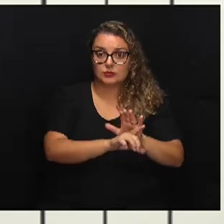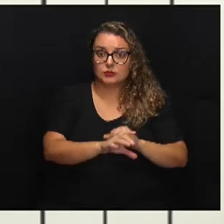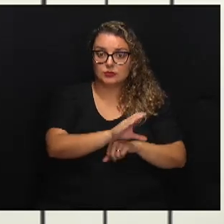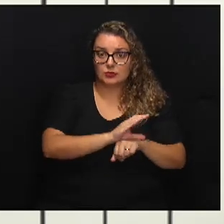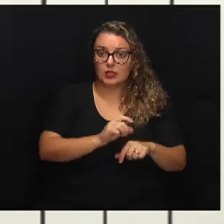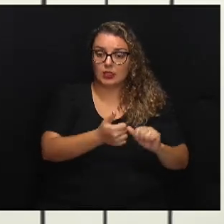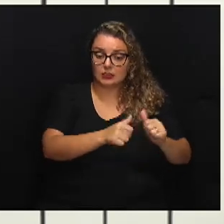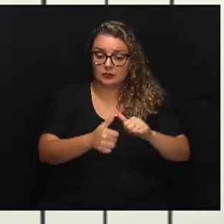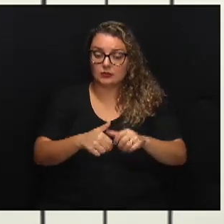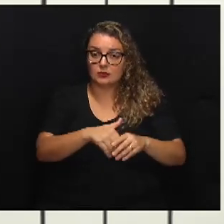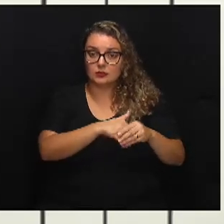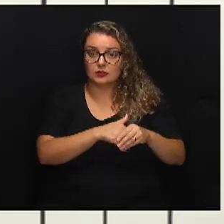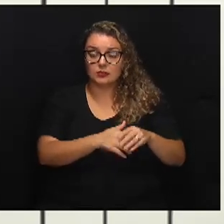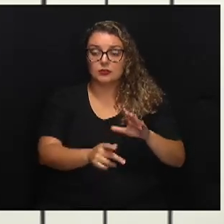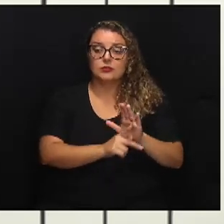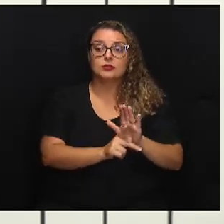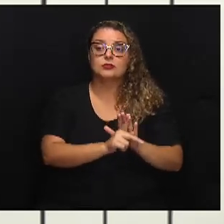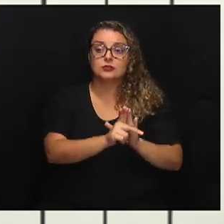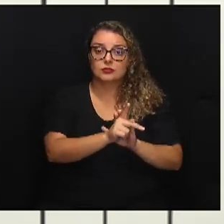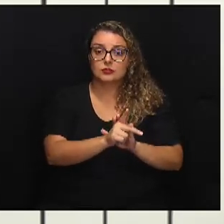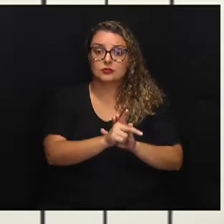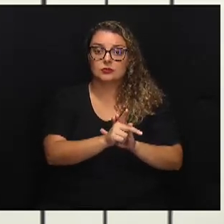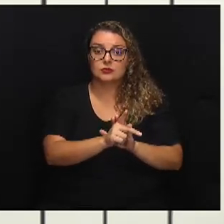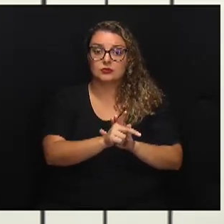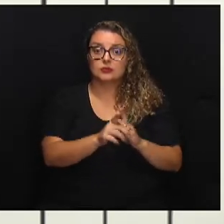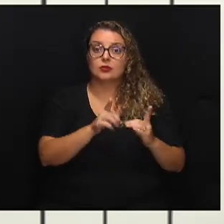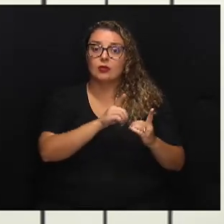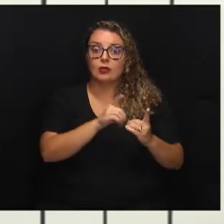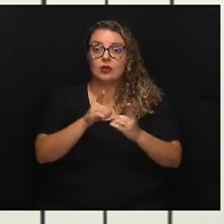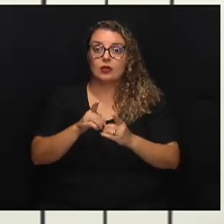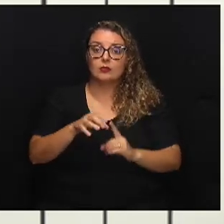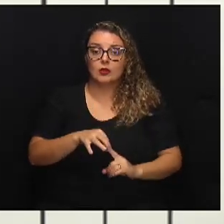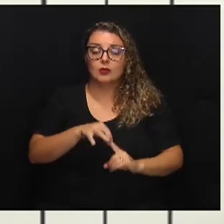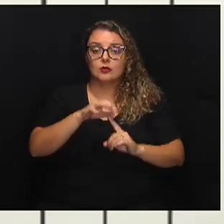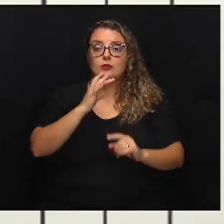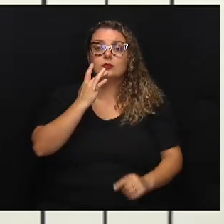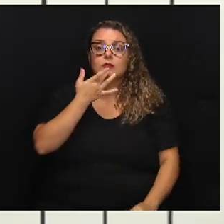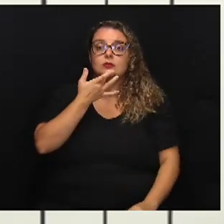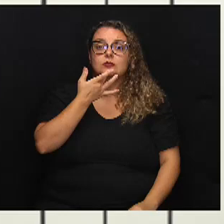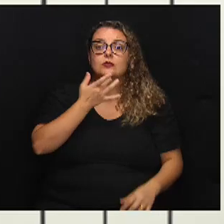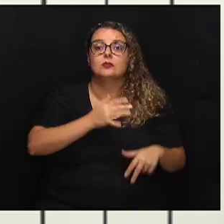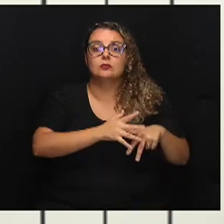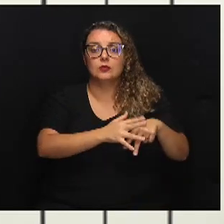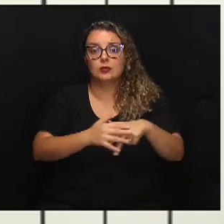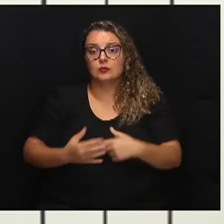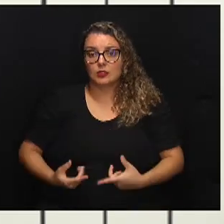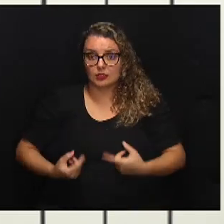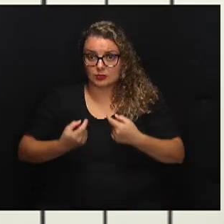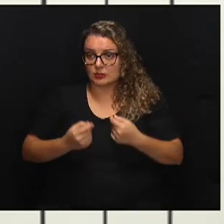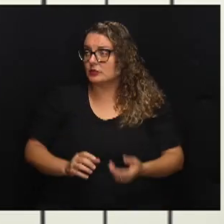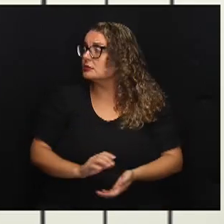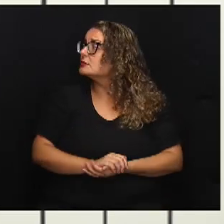votou o parecer sobre projeto que prevê o atendimento prioritário a pacientes com câncer.